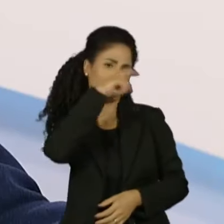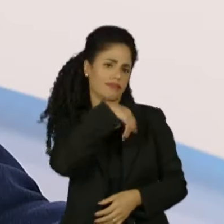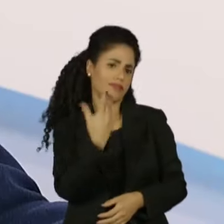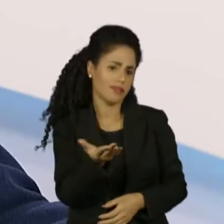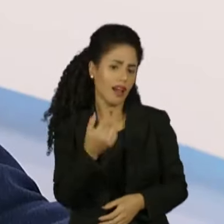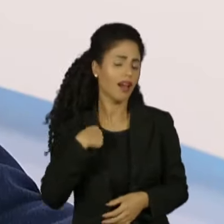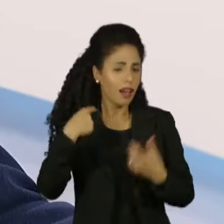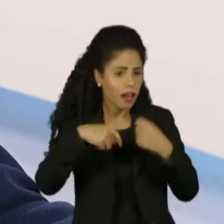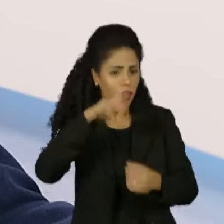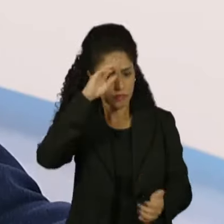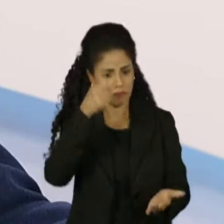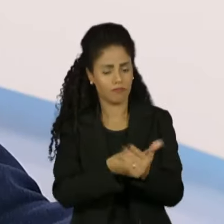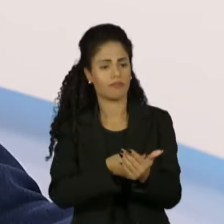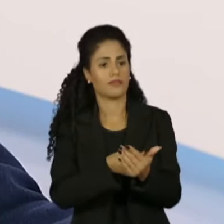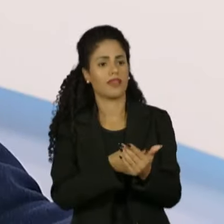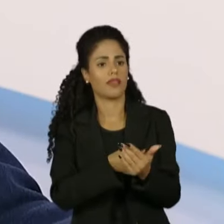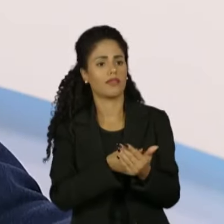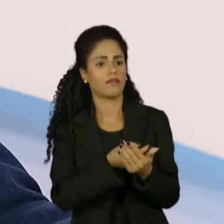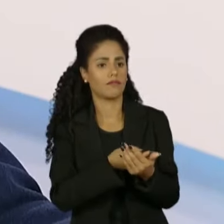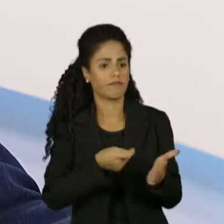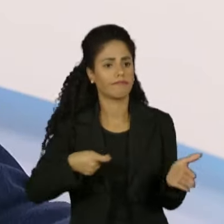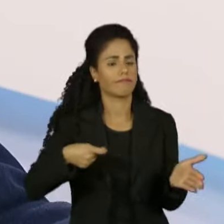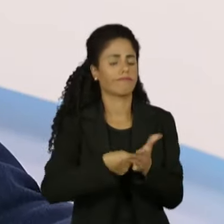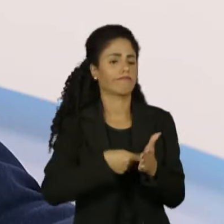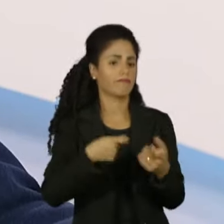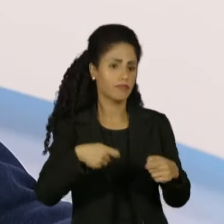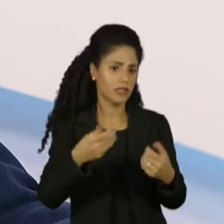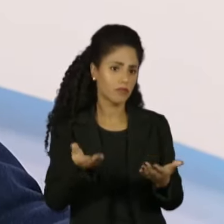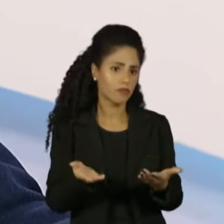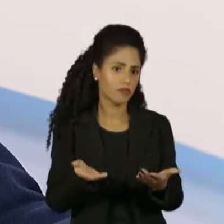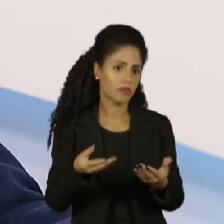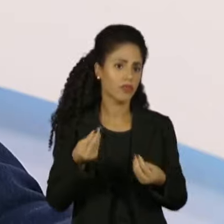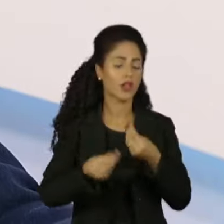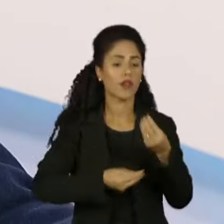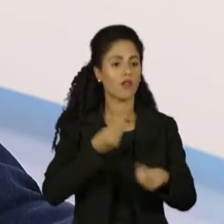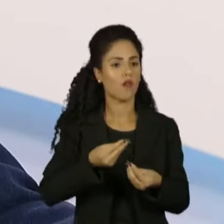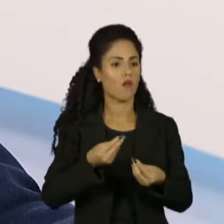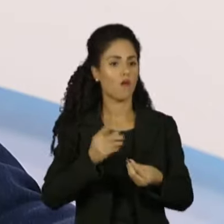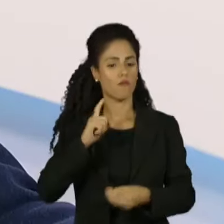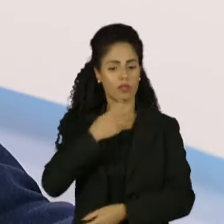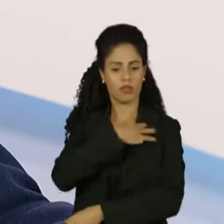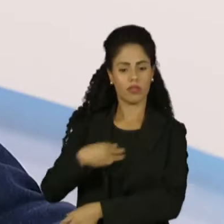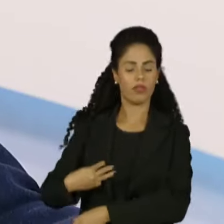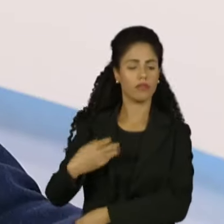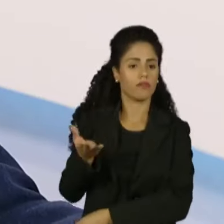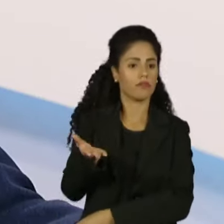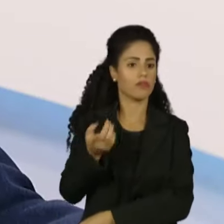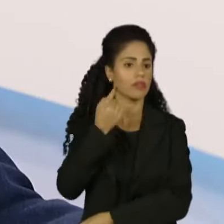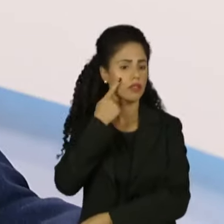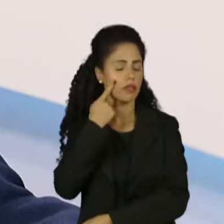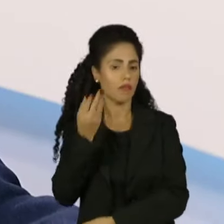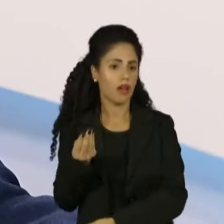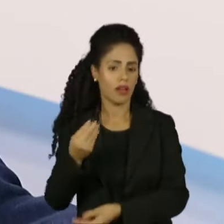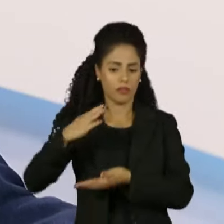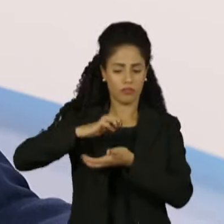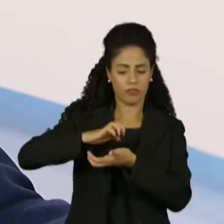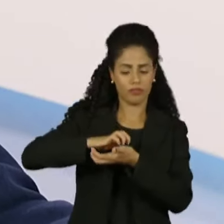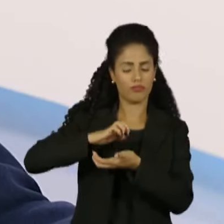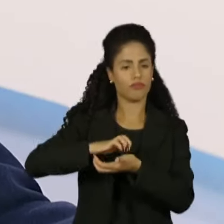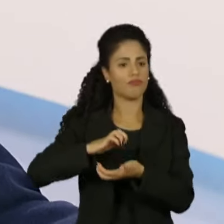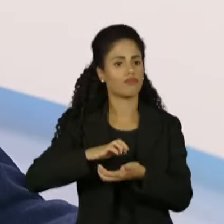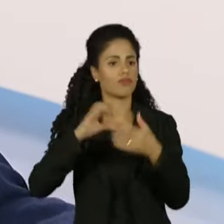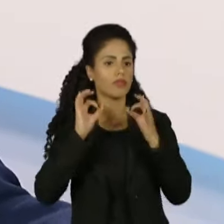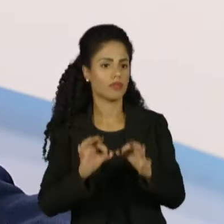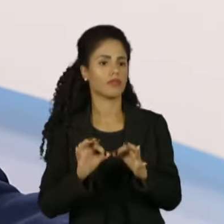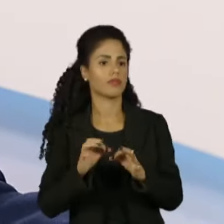ele necessariamente tem que ser provocado, né? Porque os ministros do STF, em via de regra, têm